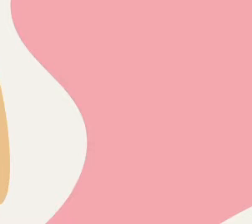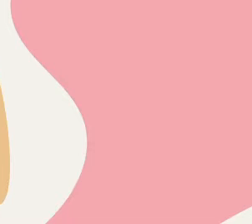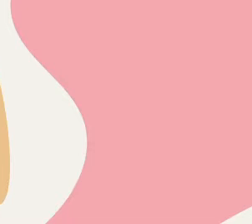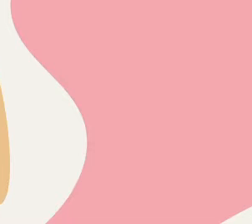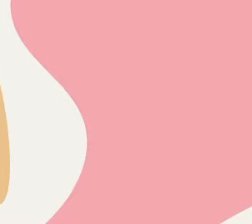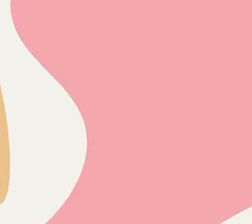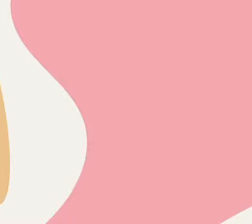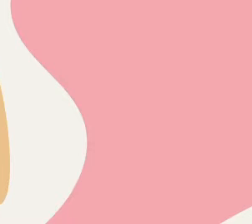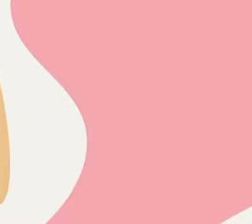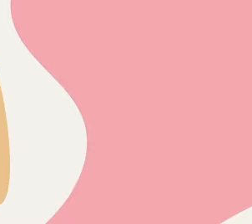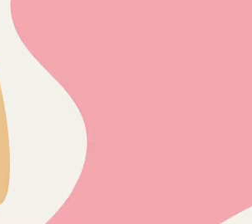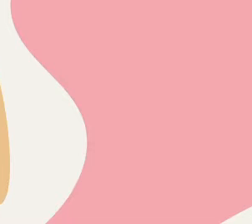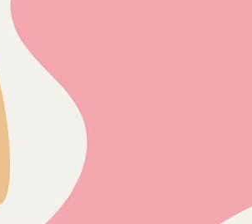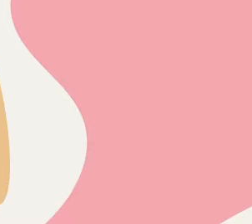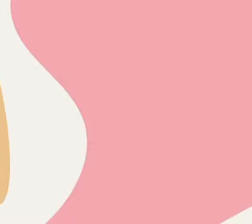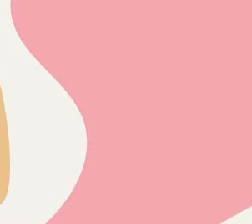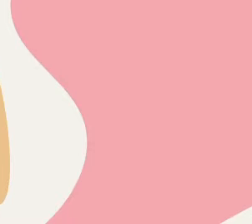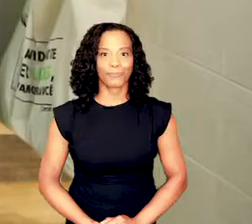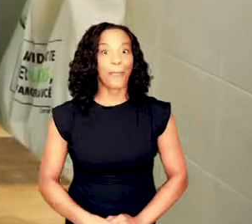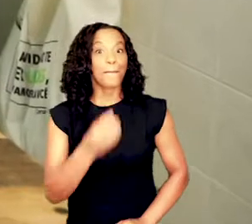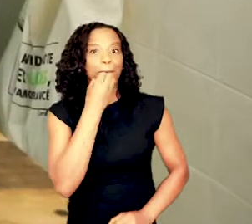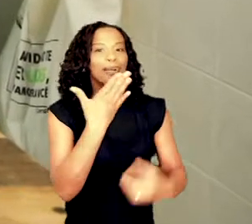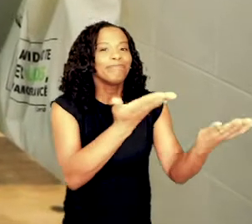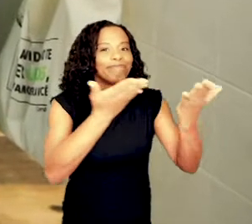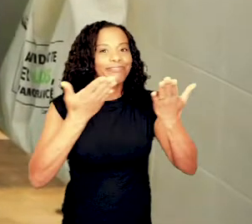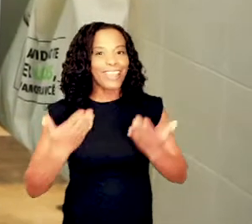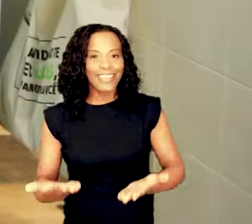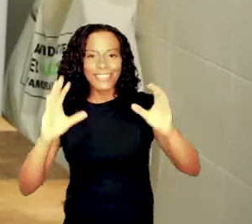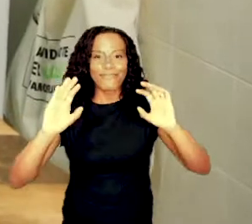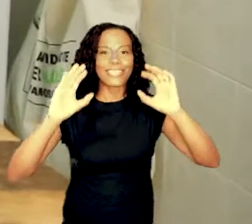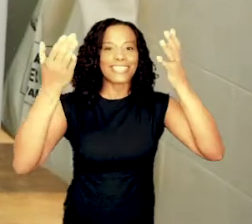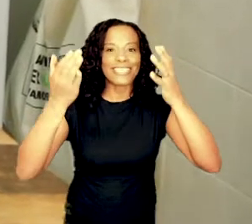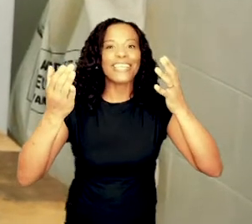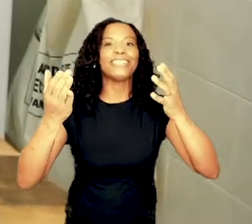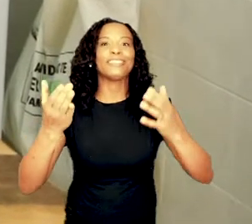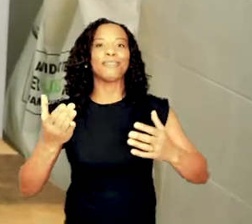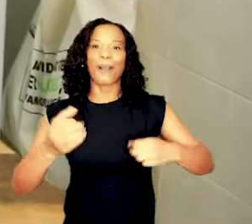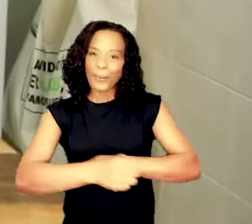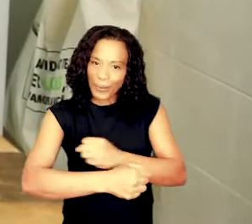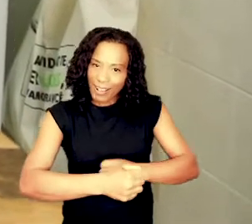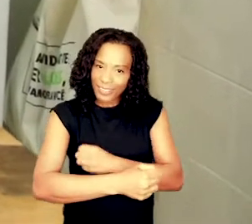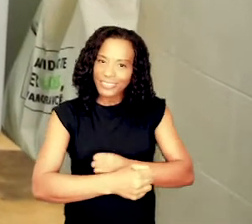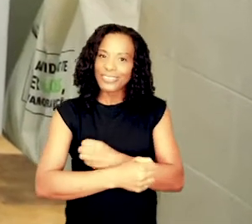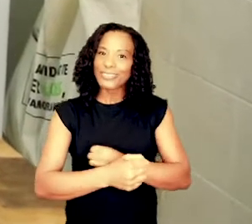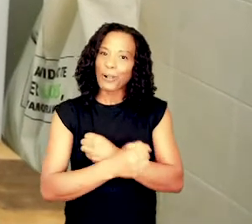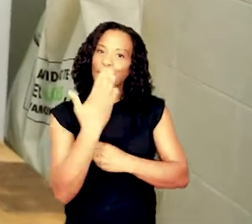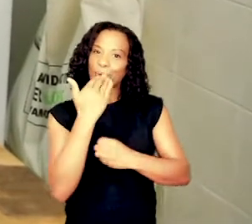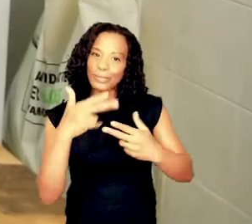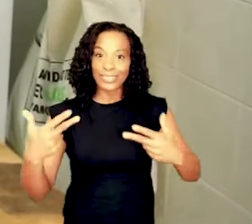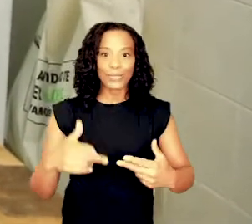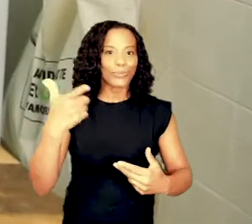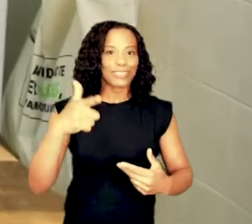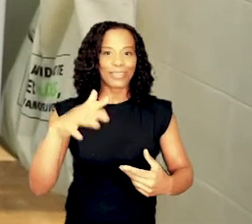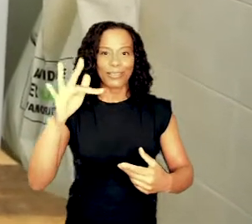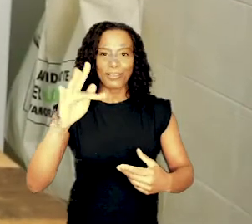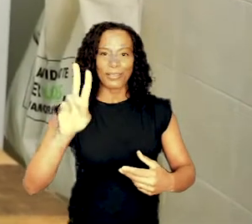tem a pele clara, olhos e cabelo castanho escuro. Sejam muito bem-vindos ao Festival Gastronômico Sem Firula! Nossa primeira